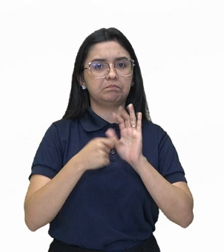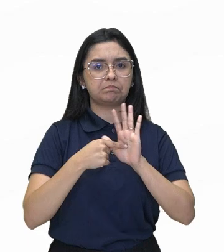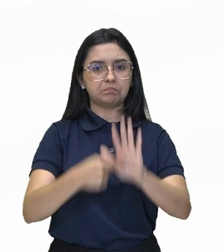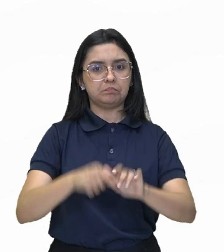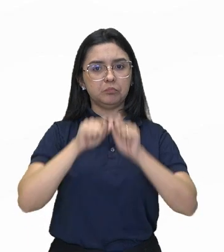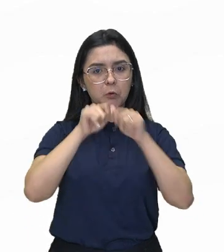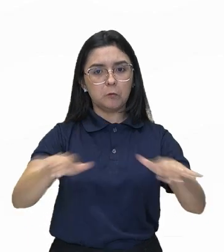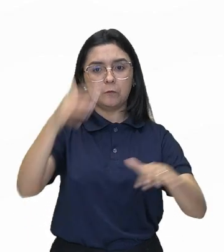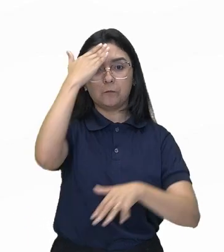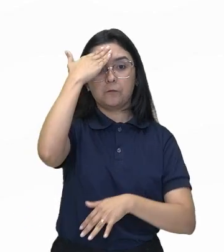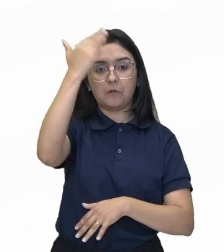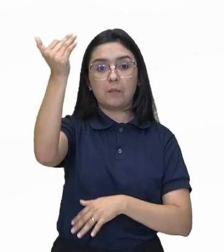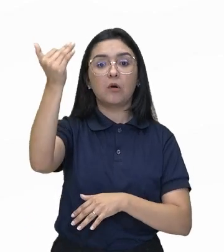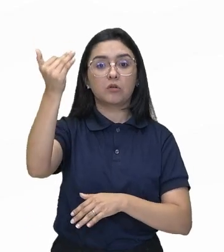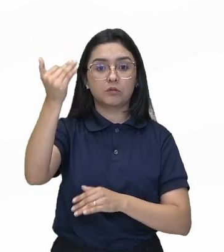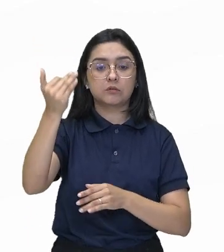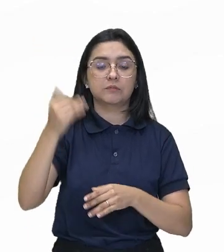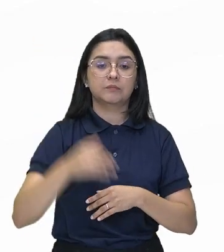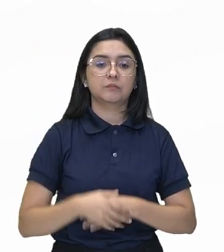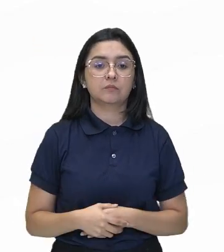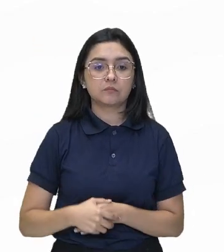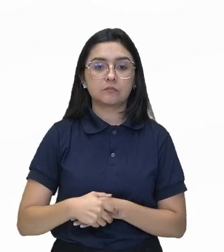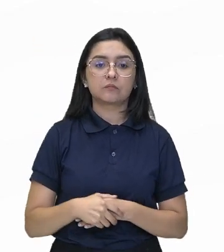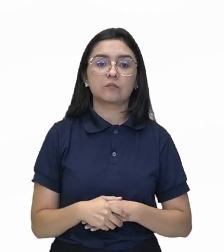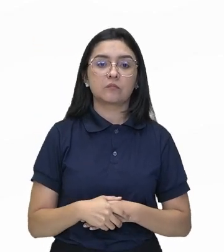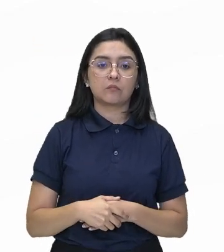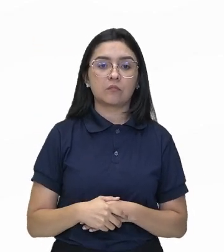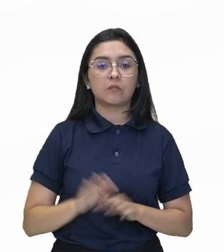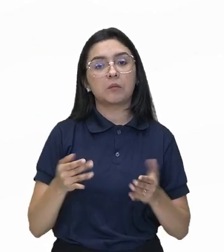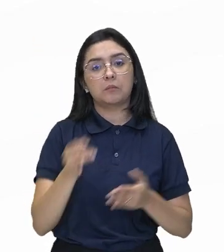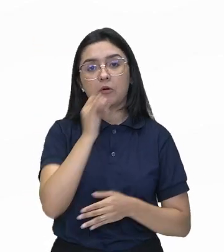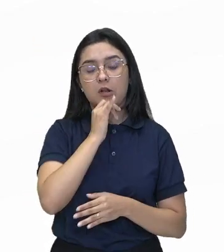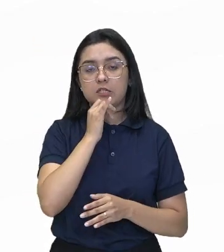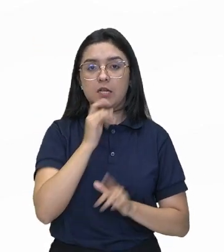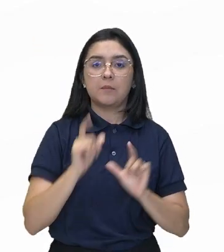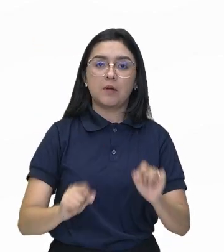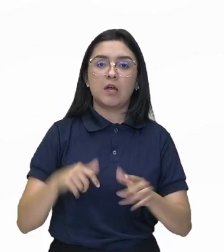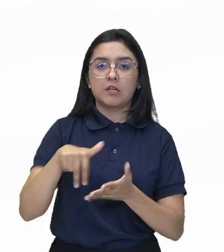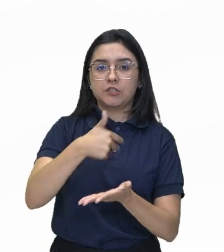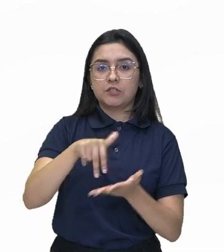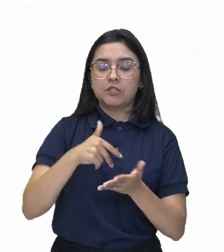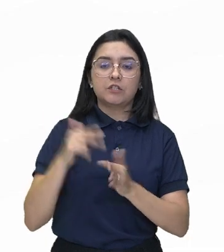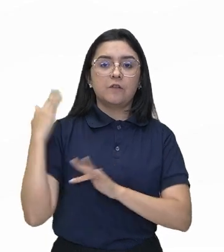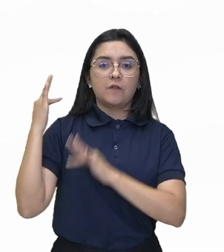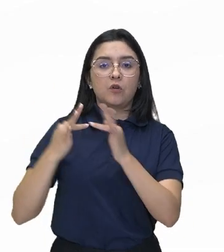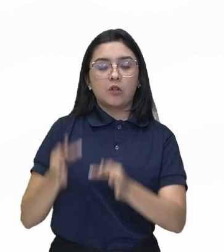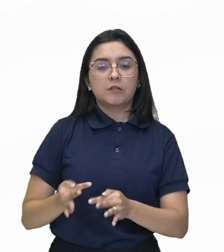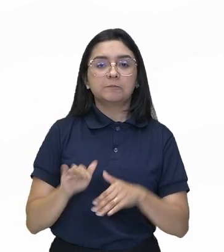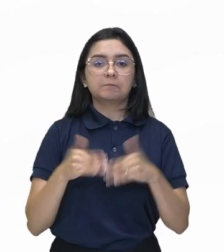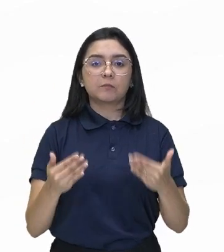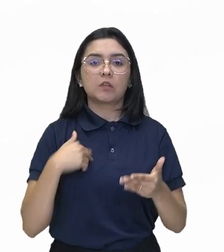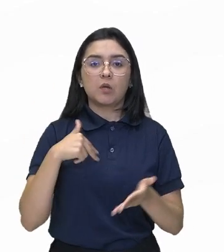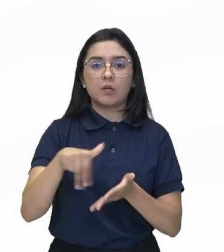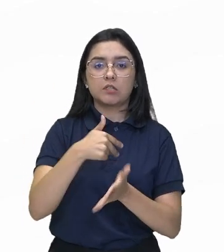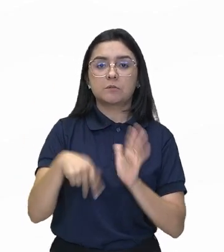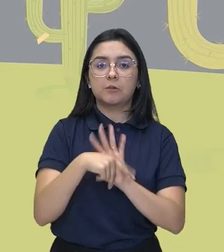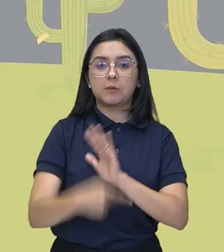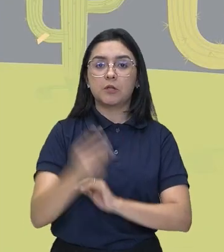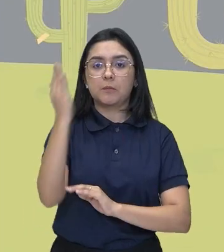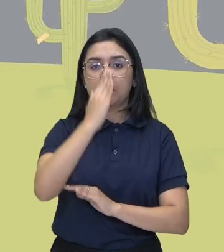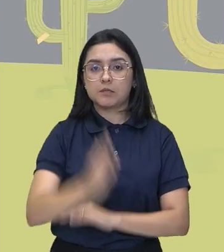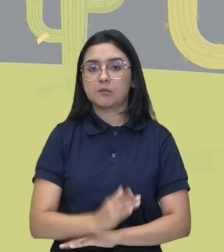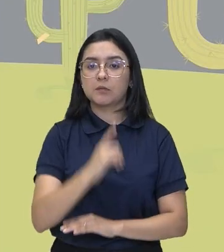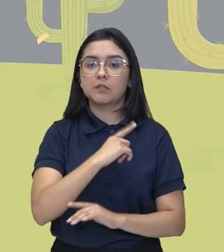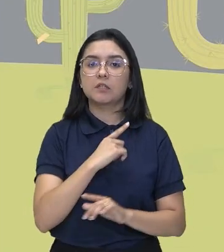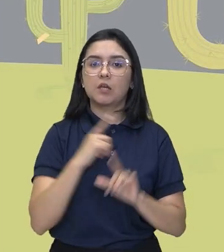se tornaram atrações populares, como as danças folclóricas, por exemplo. Então, as danças brasileiras acabam sendo